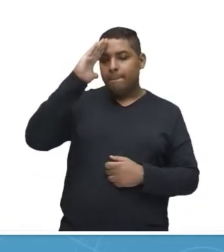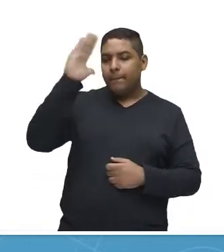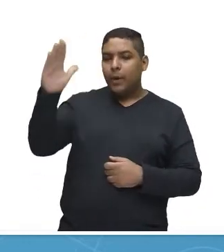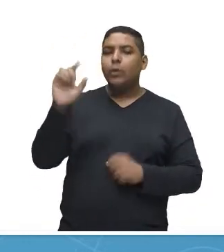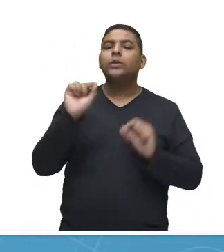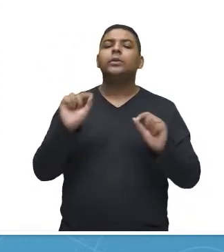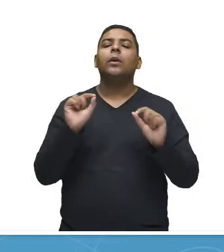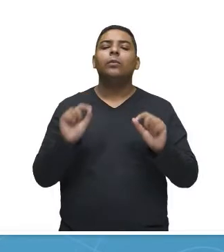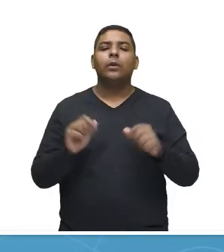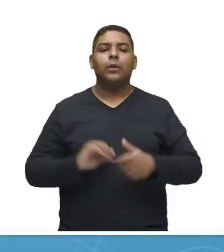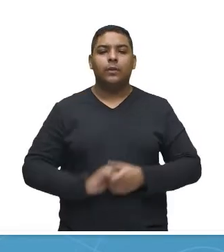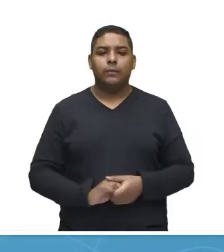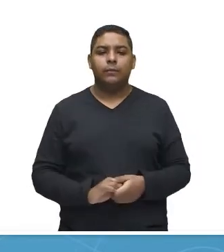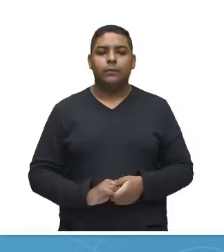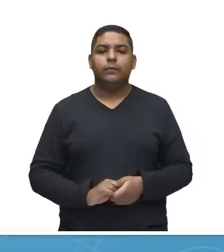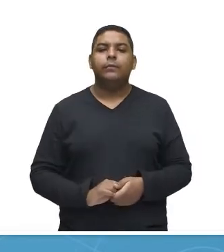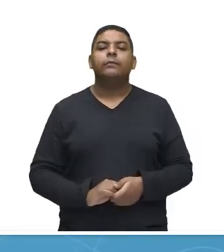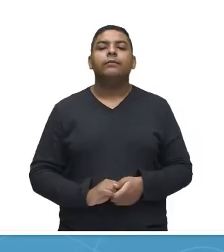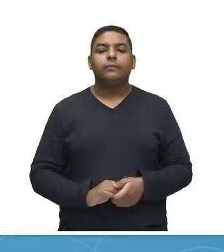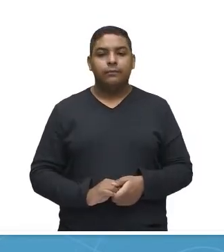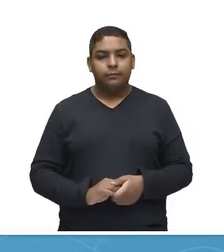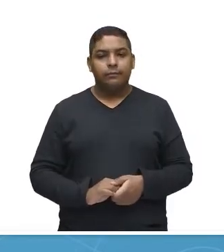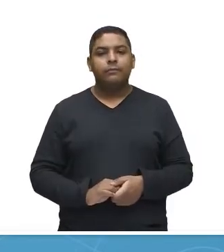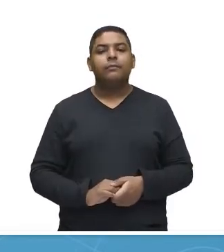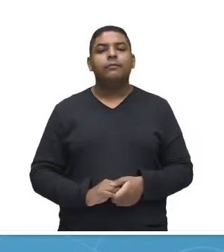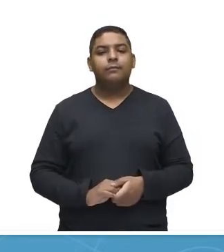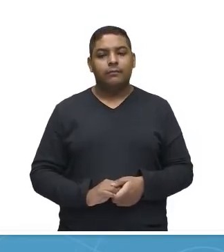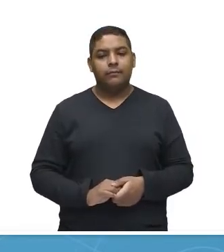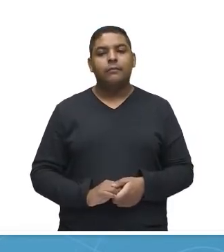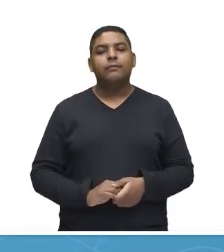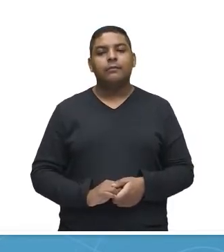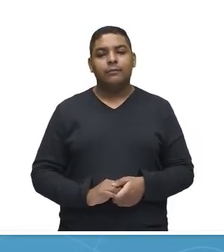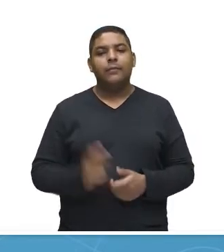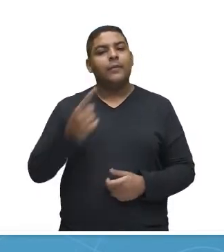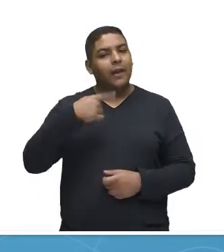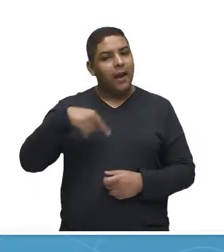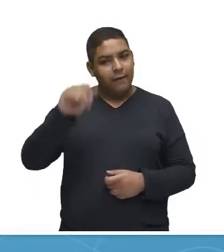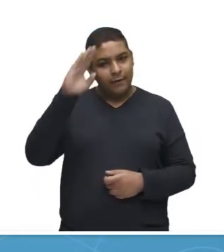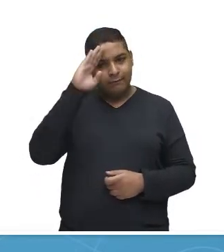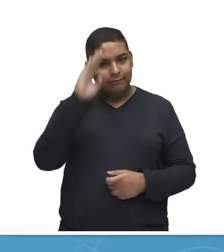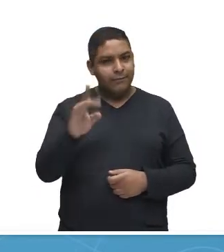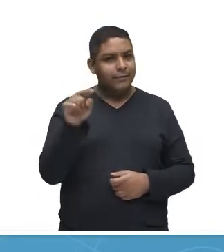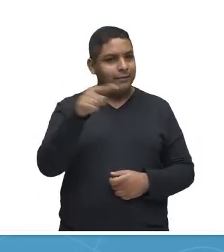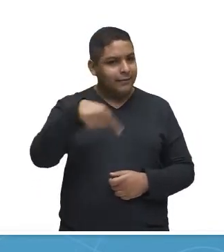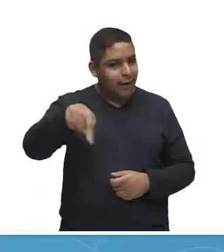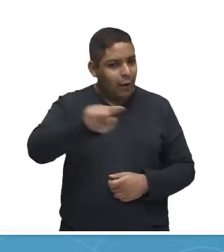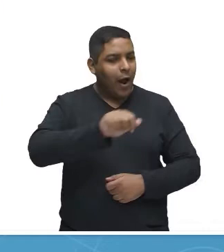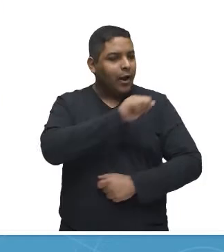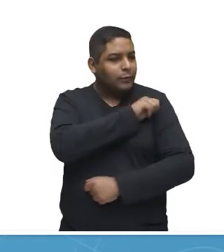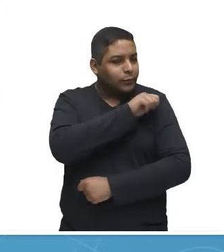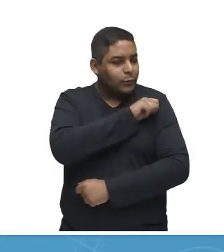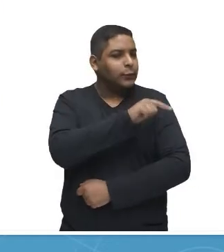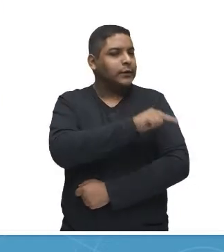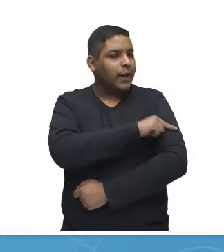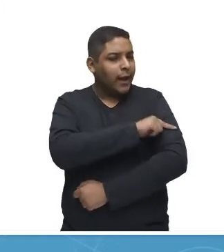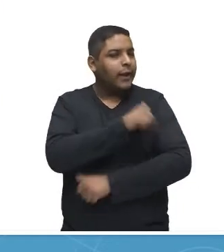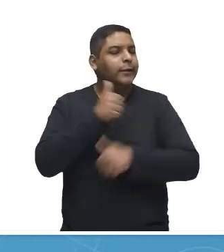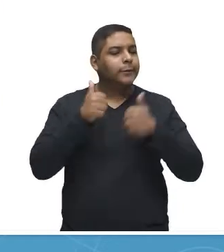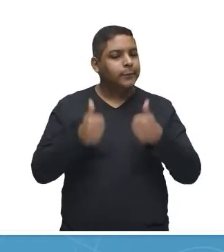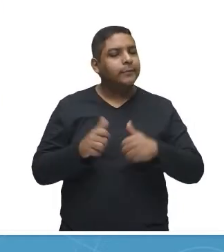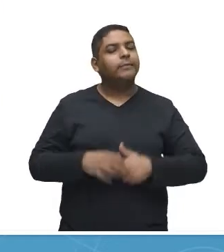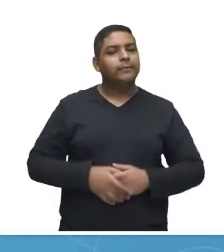atividade do nosso dia a dia? Olha só, eu acho que esse aqui vai diretamente para vocês. Olha só, a gente tem